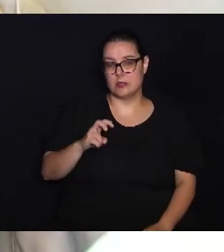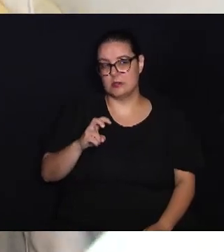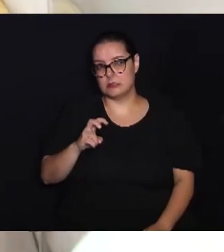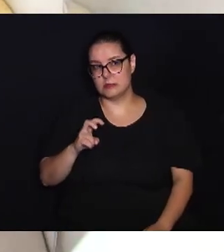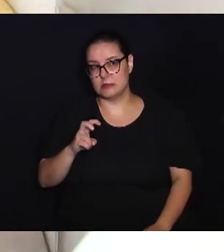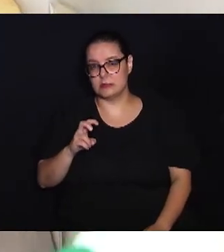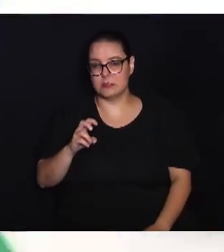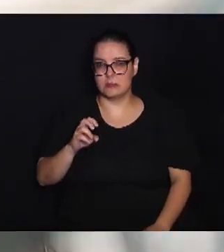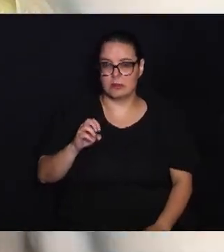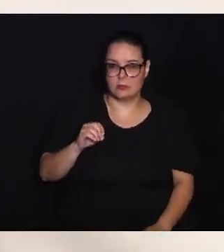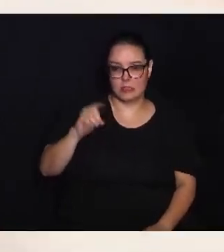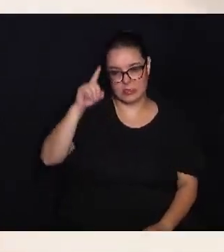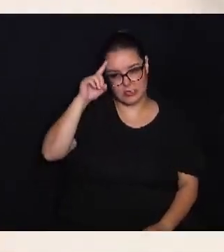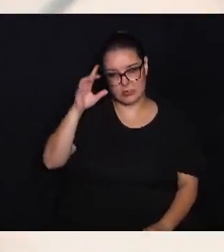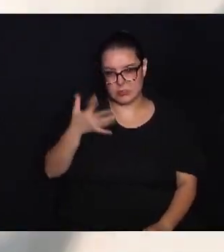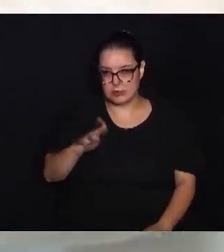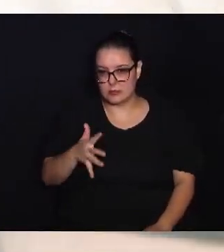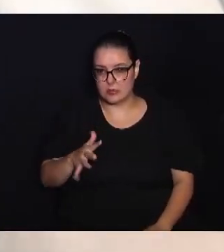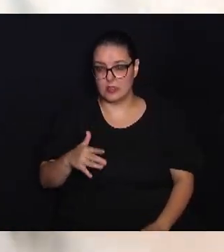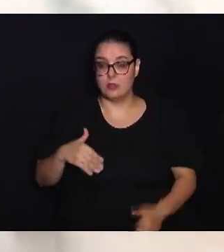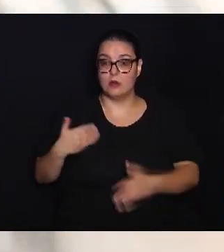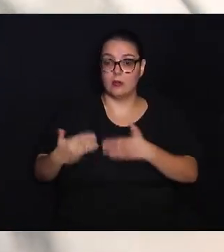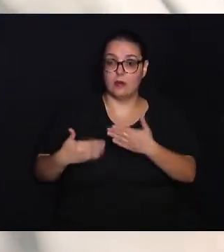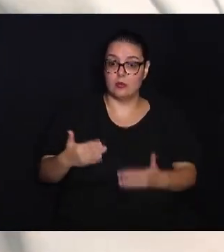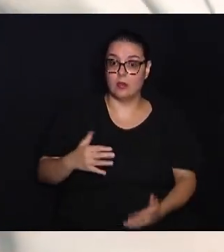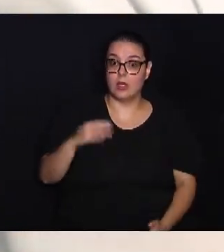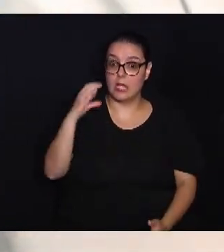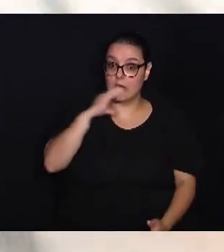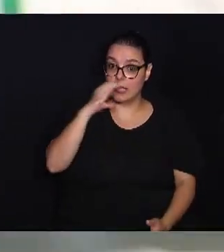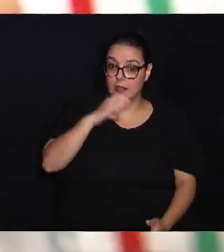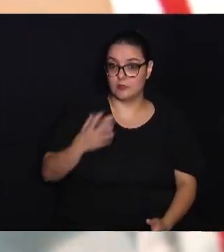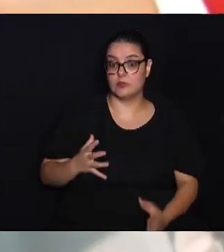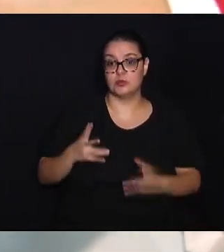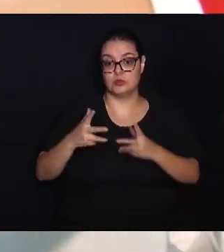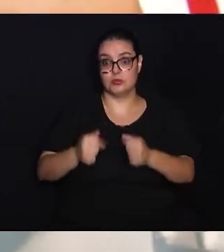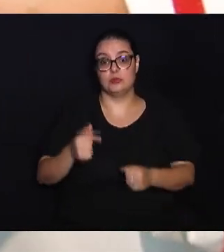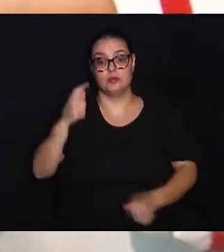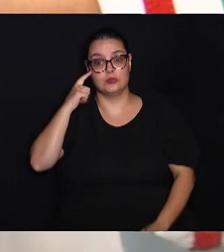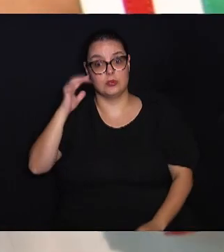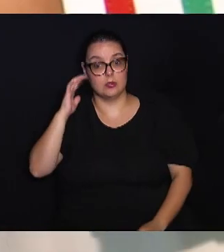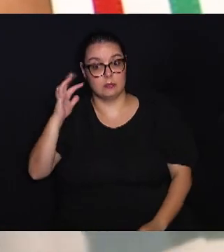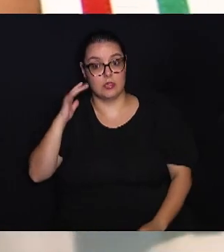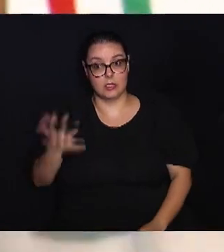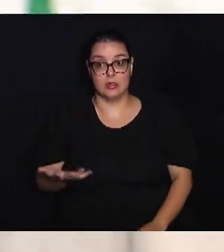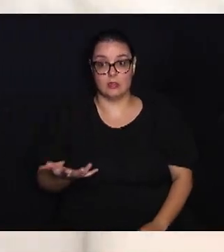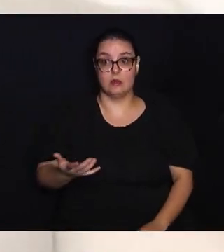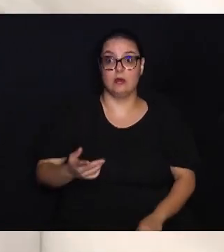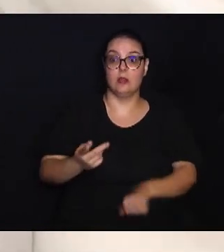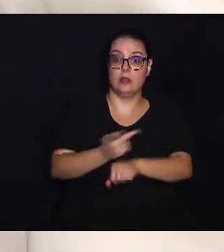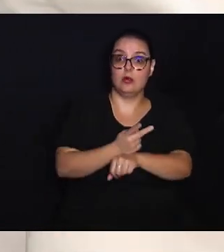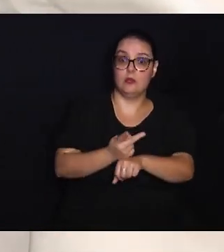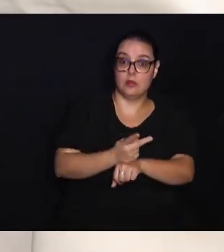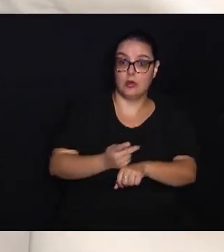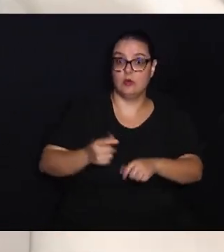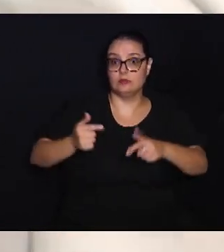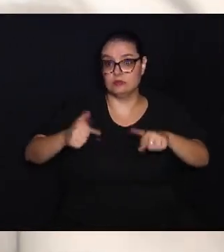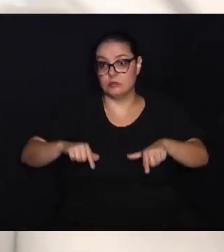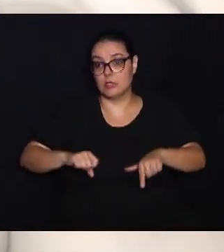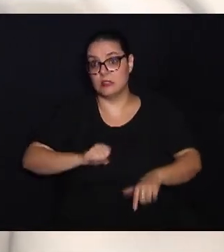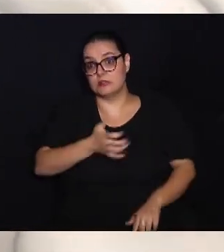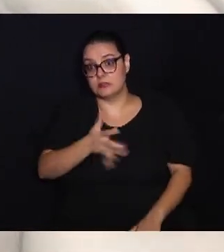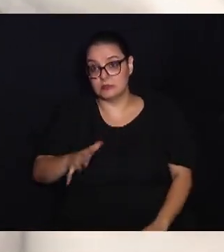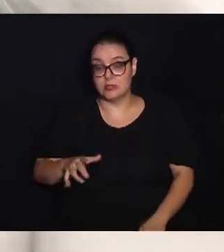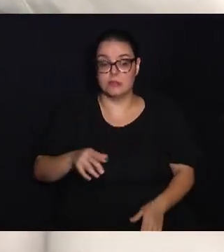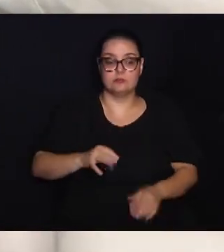eu tô aqui praticamente 50 e poucos dias eh O processo foi muito rápido dentro do que a gente imaginava a gente iria procurar um ponto em